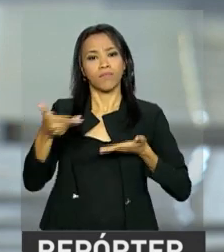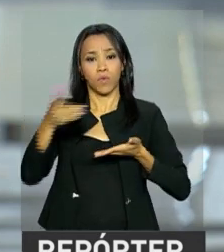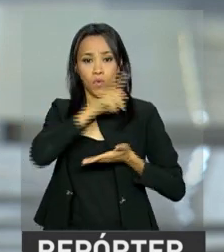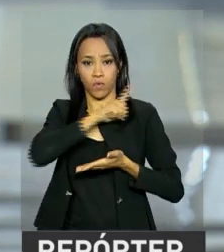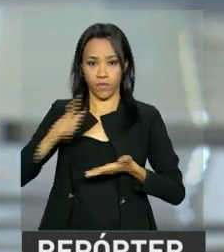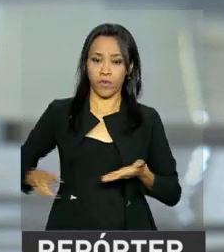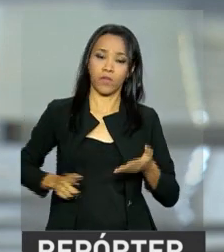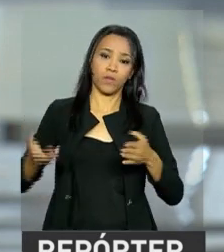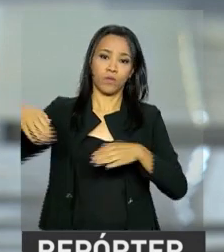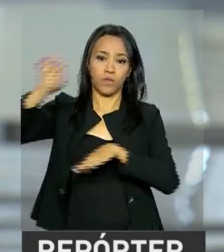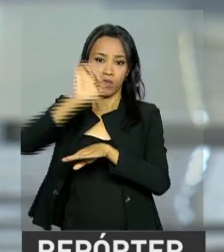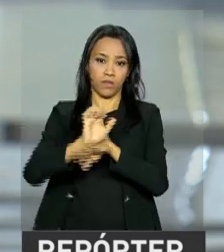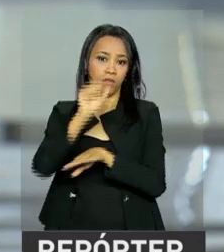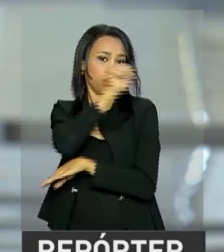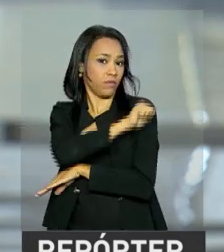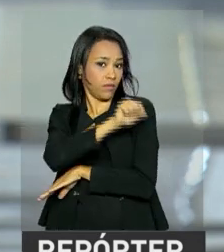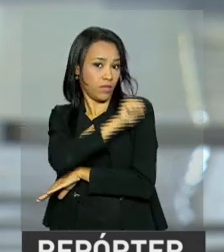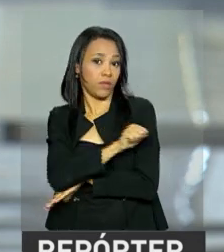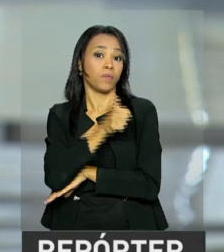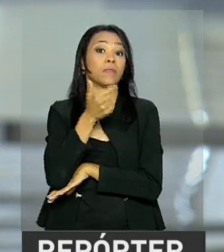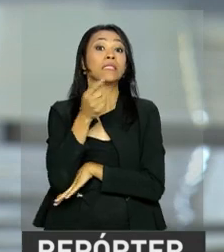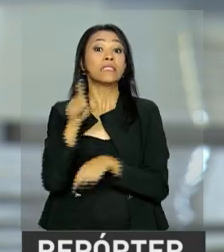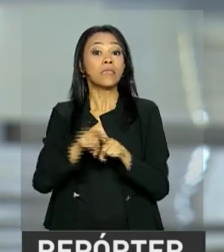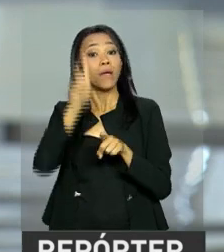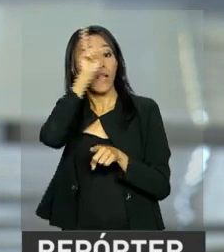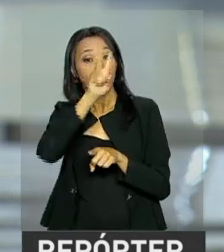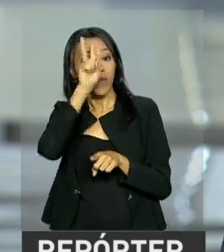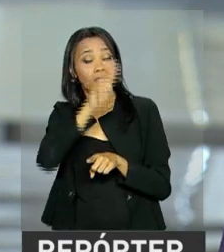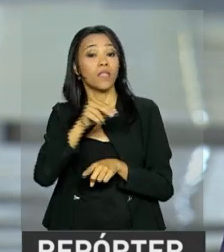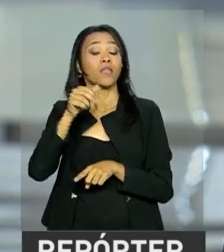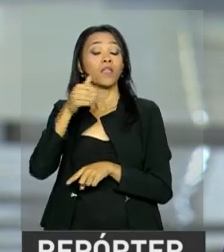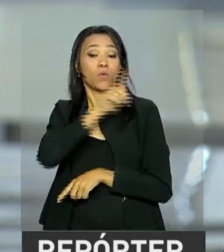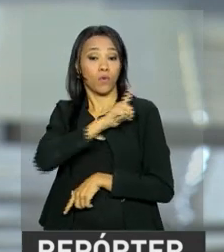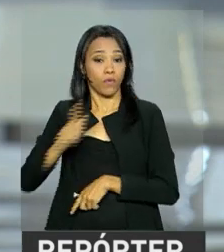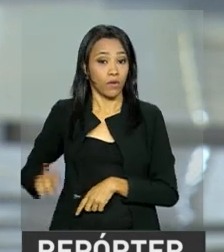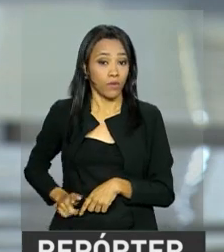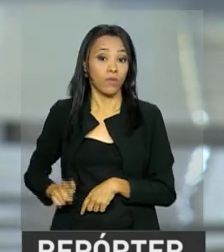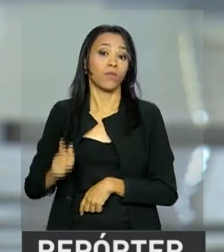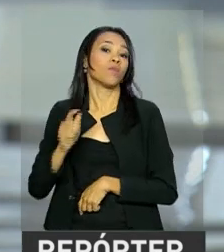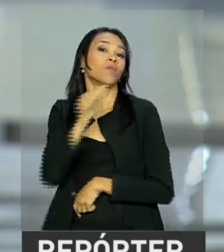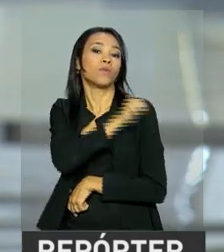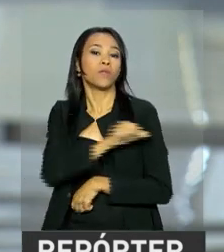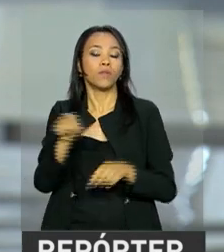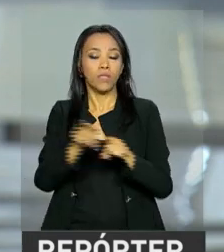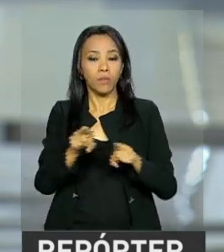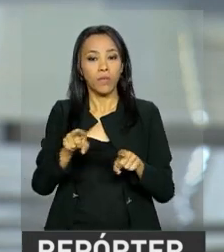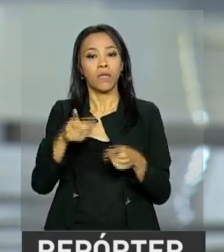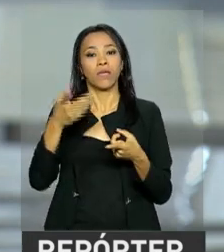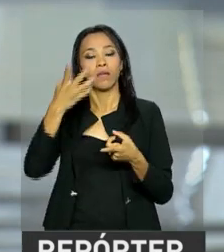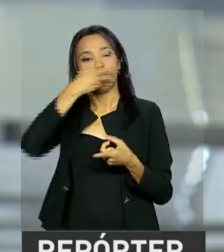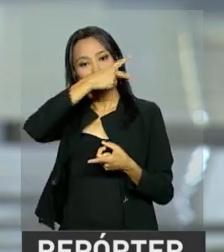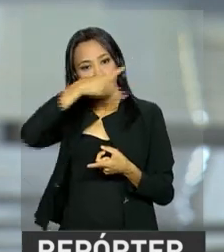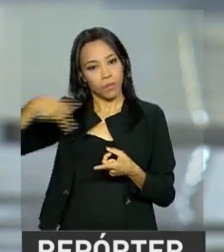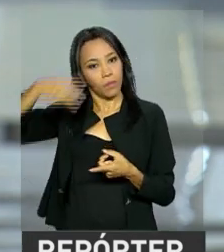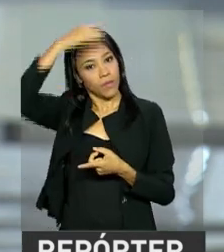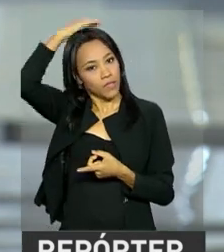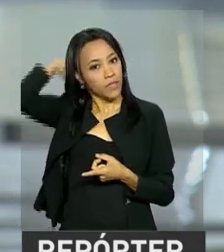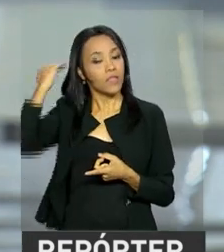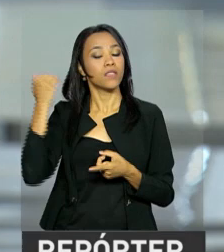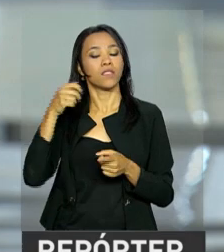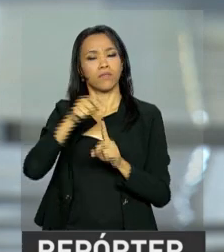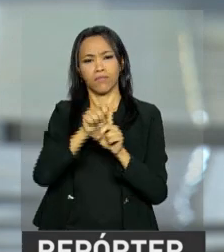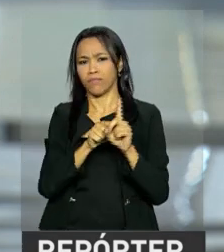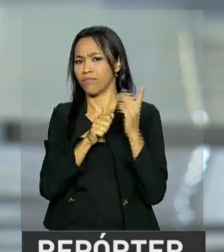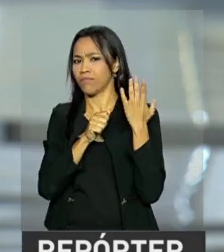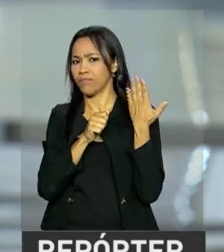Janeiro luí Fernando Pezão Lembrando que o governador do Rio e o presidente se reuniram em dezembro eles trataram sobre a